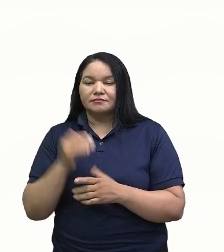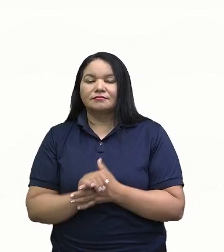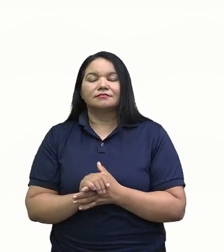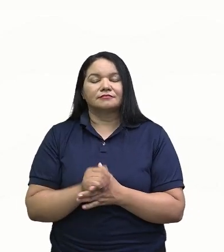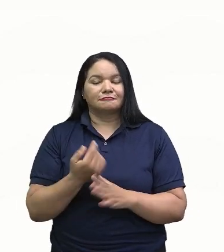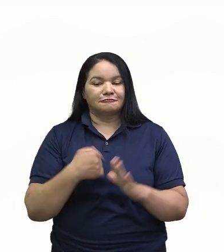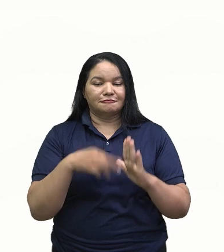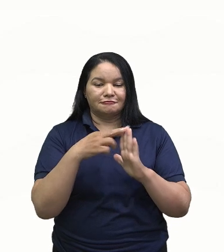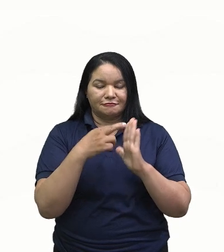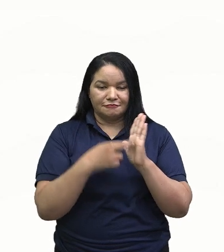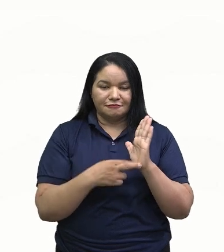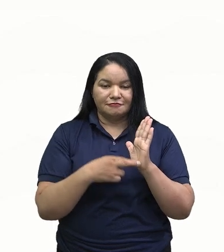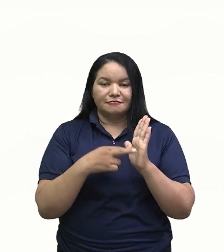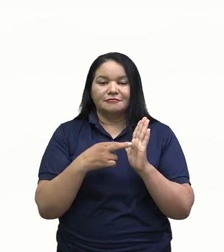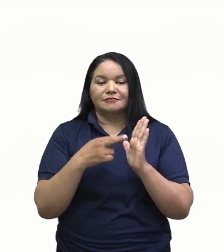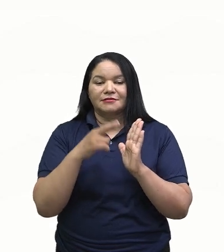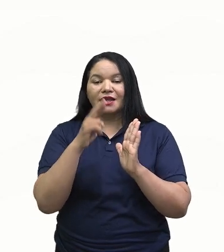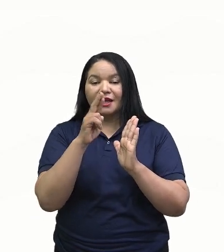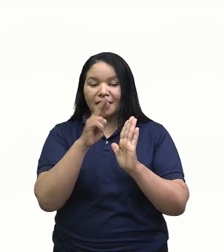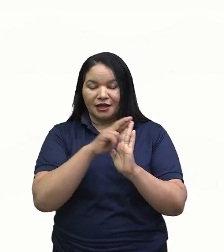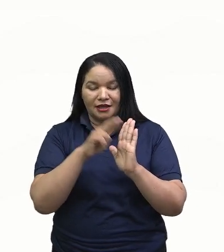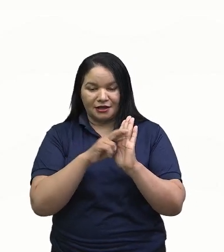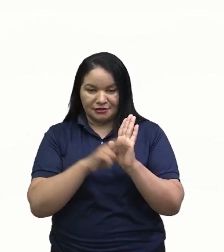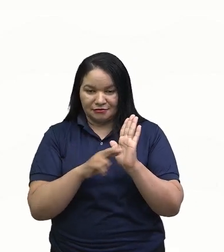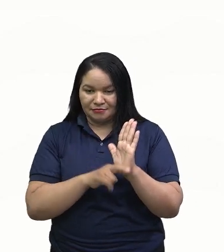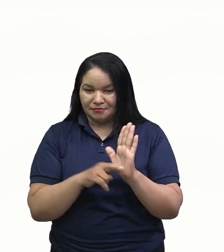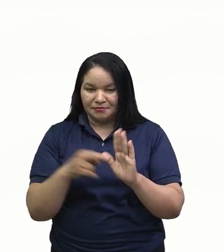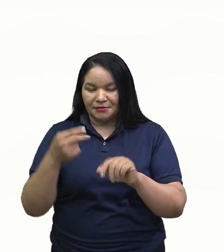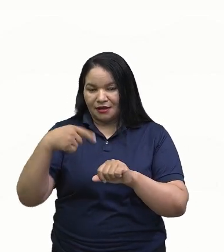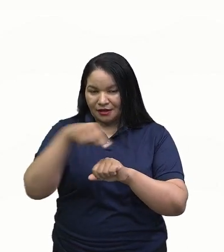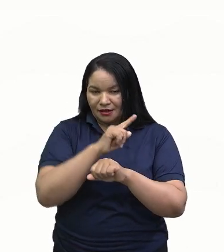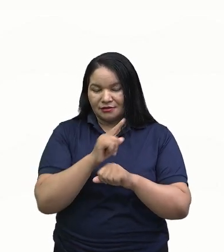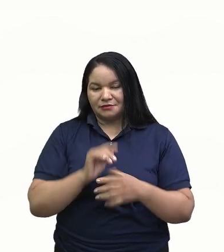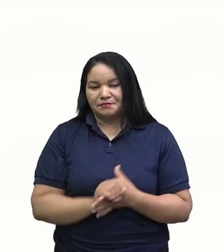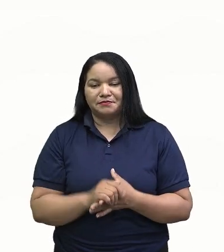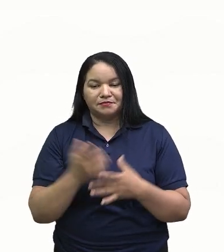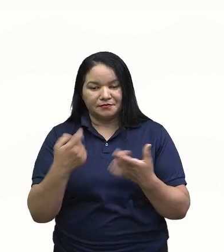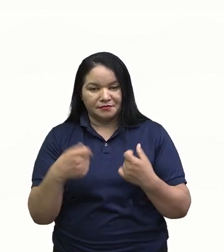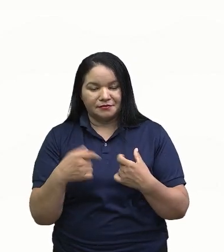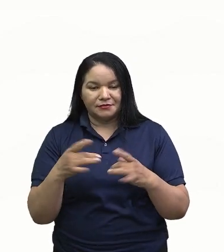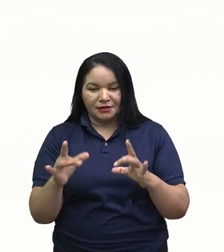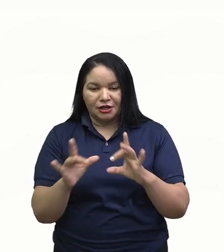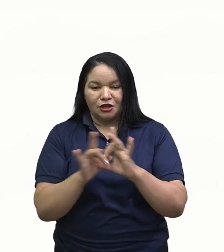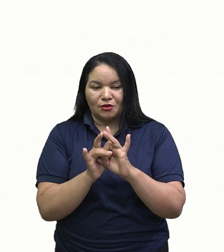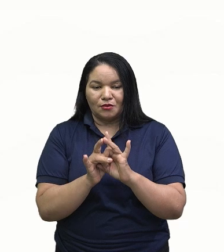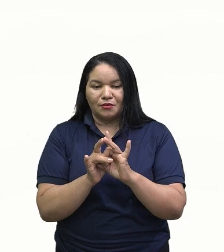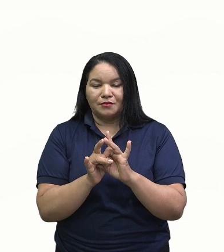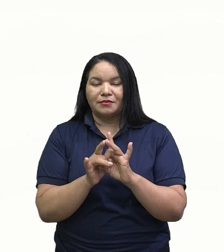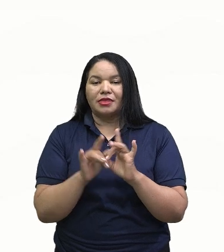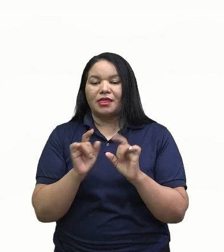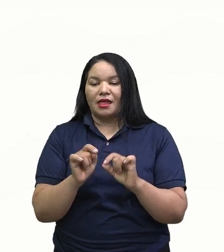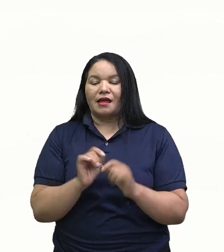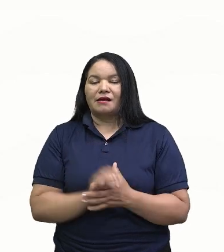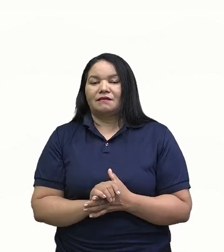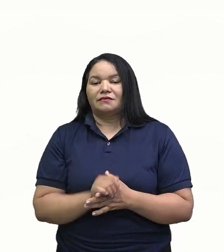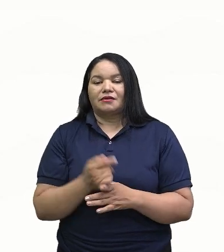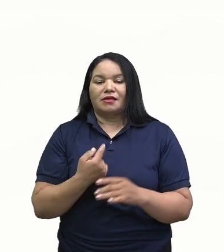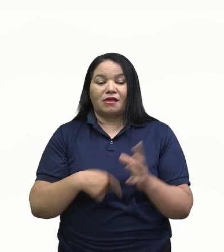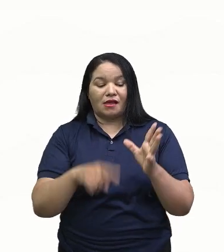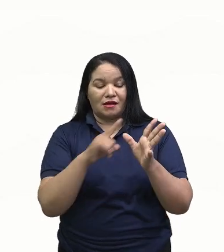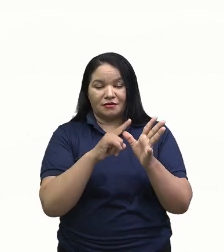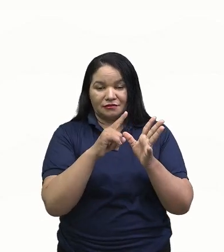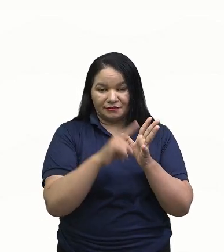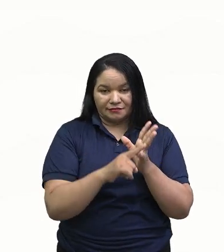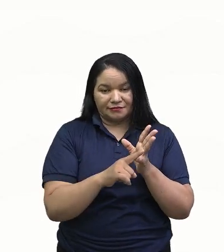da crase. O princípio geral da crase tem que haver o encontro de uma vogal